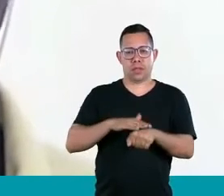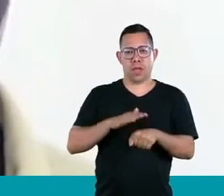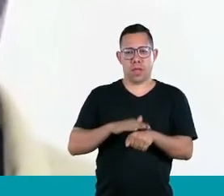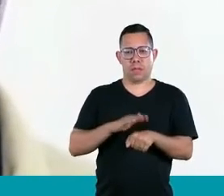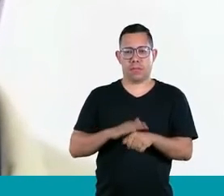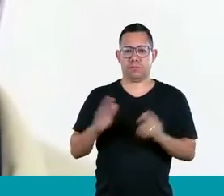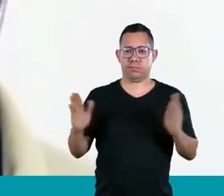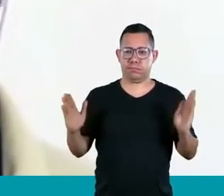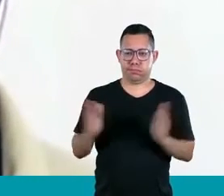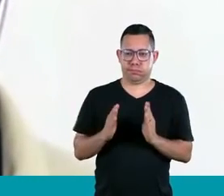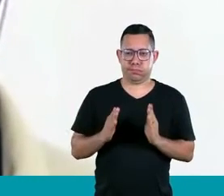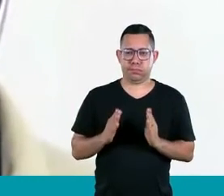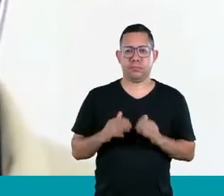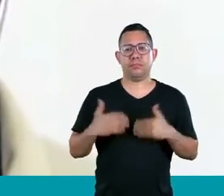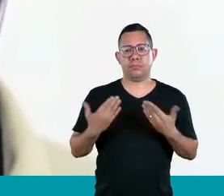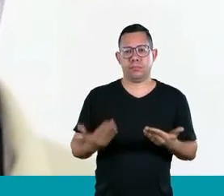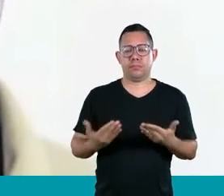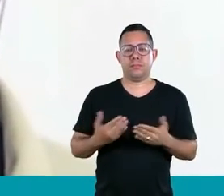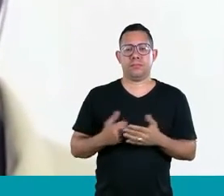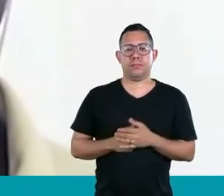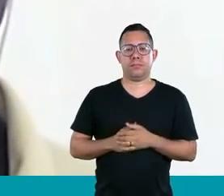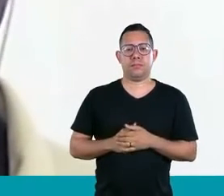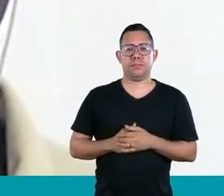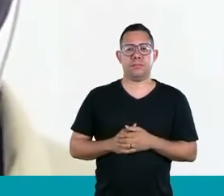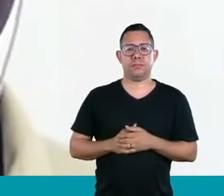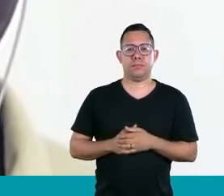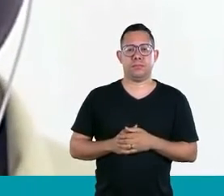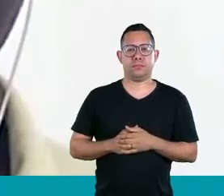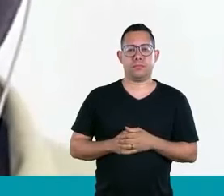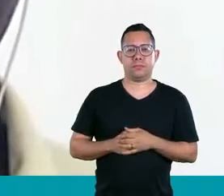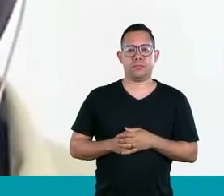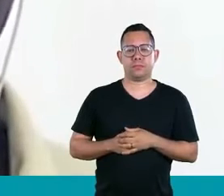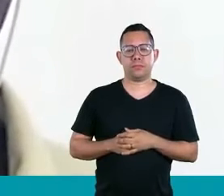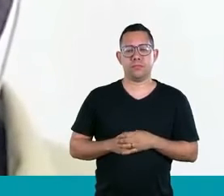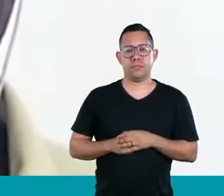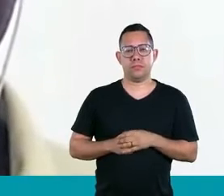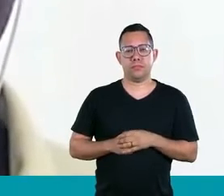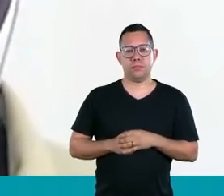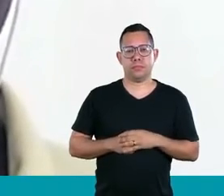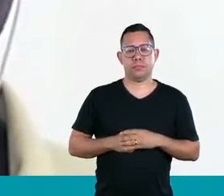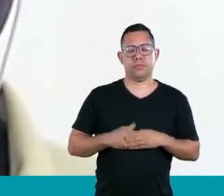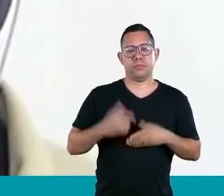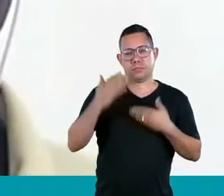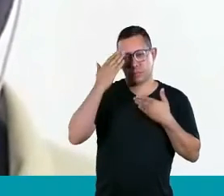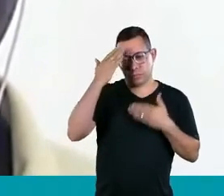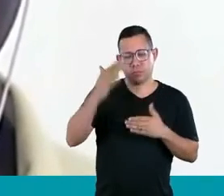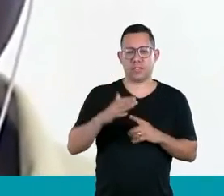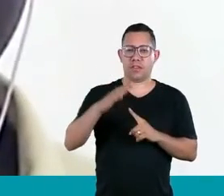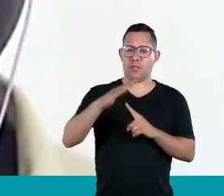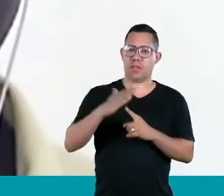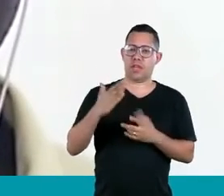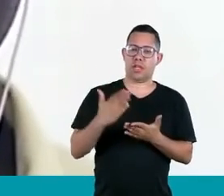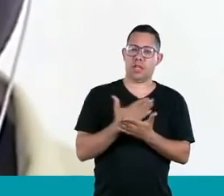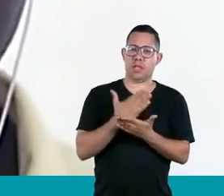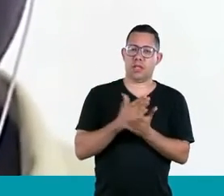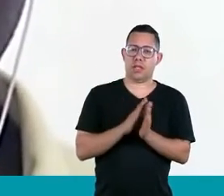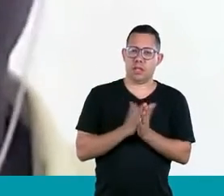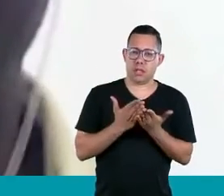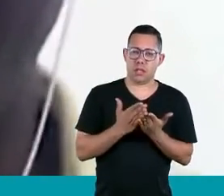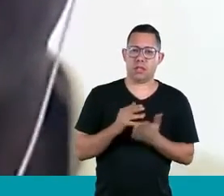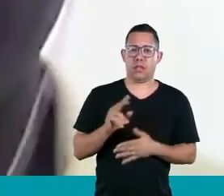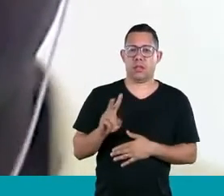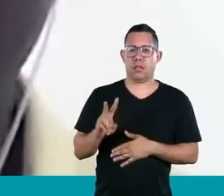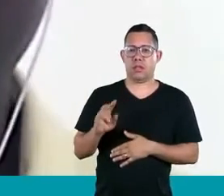né, para esse momento, eu quero agradecer a Feira do Livro, em nome da Vanessa,